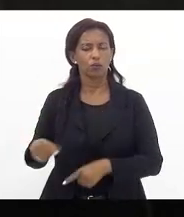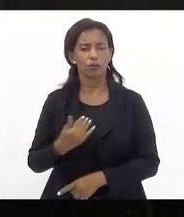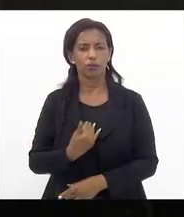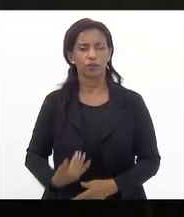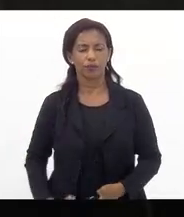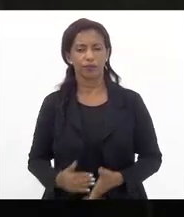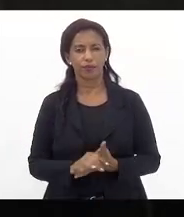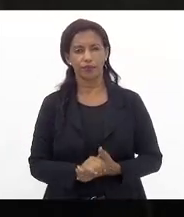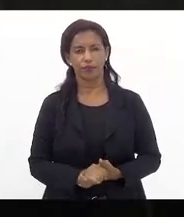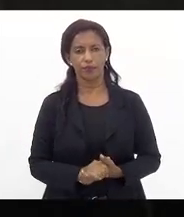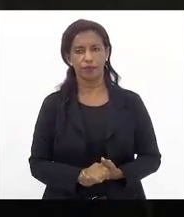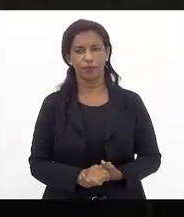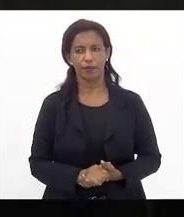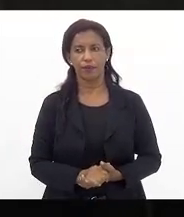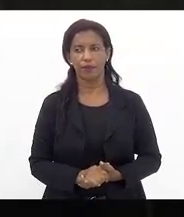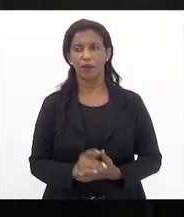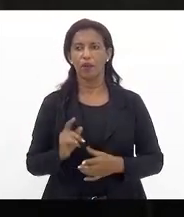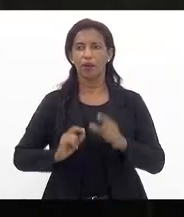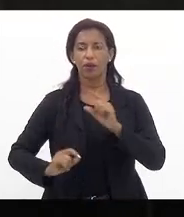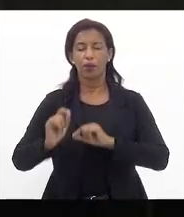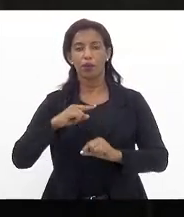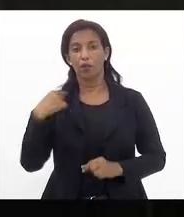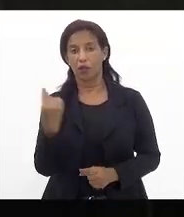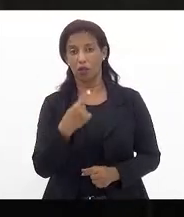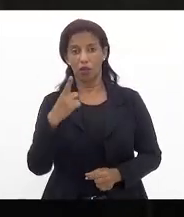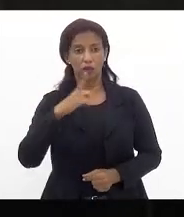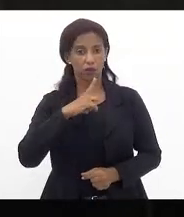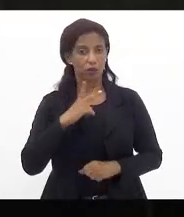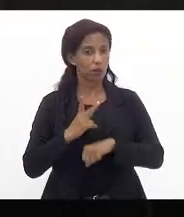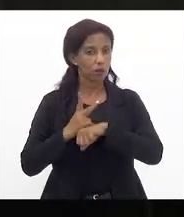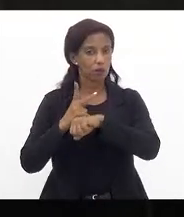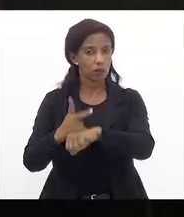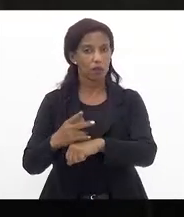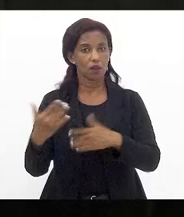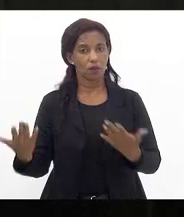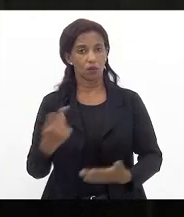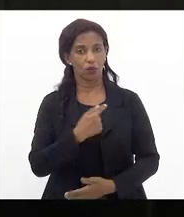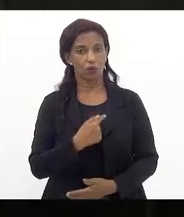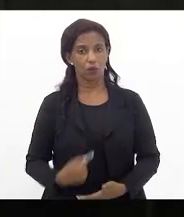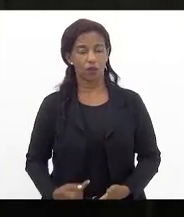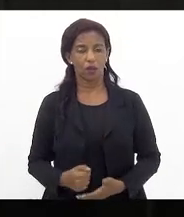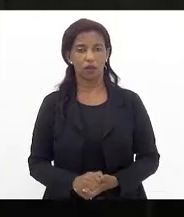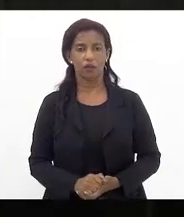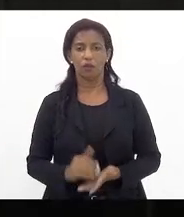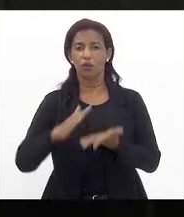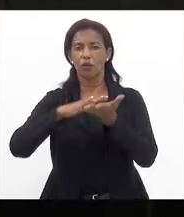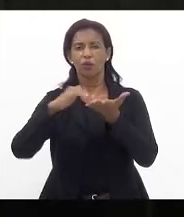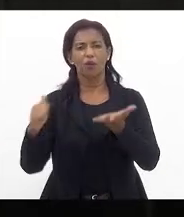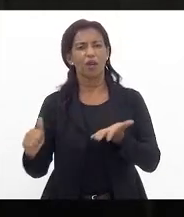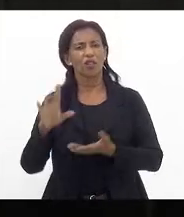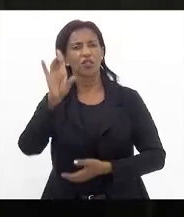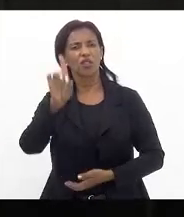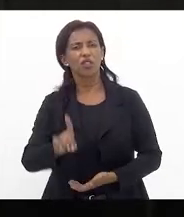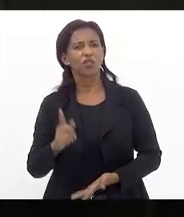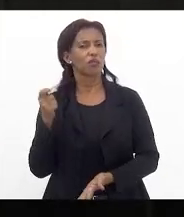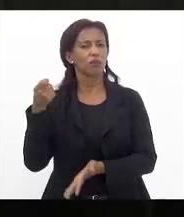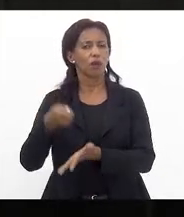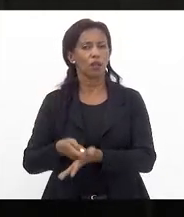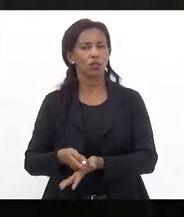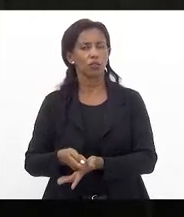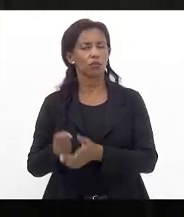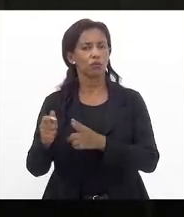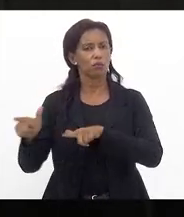público. Não, o que nós temos que buscar, senhor governador, não é retirada de direitos garantidos